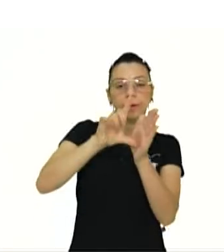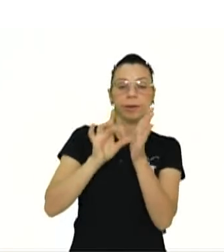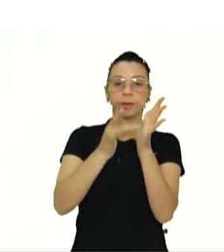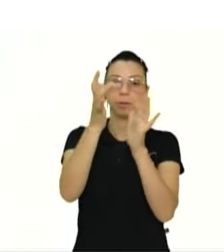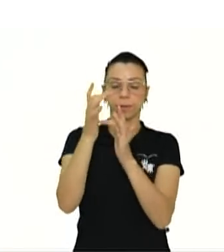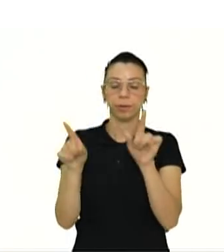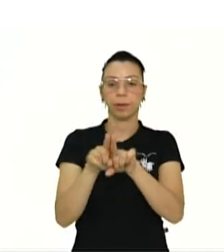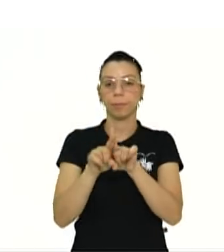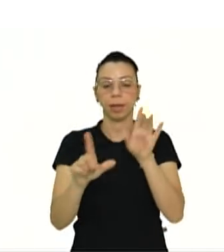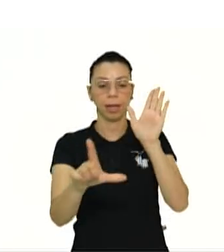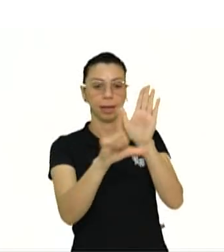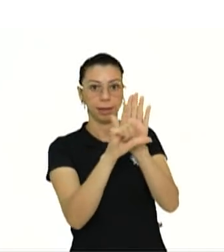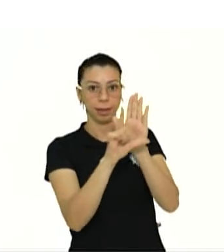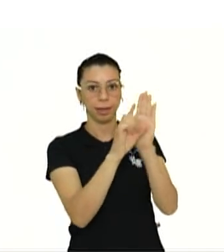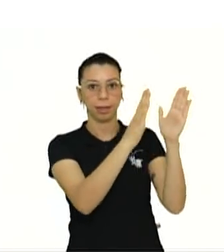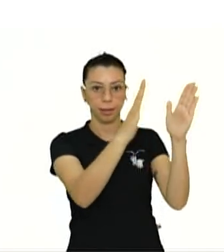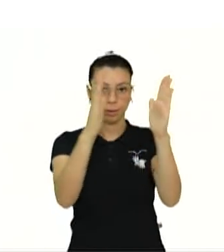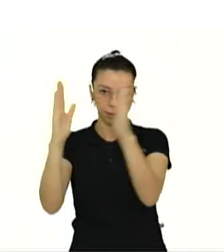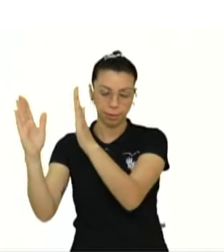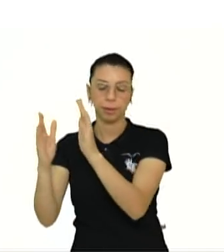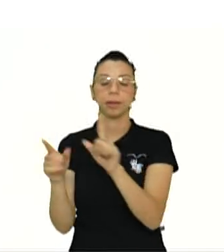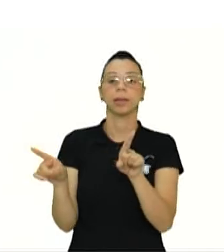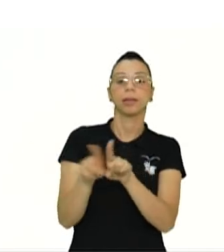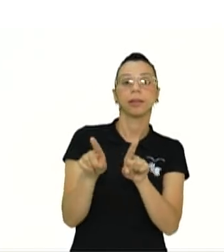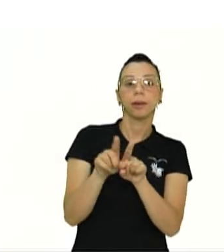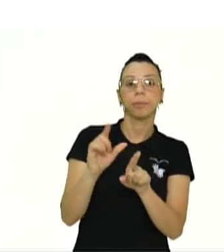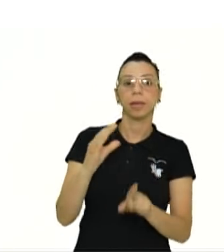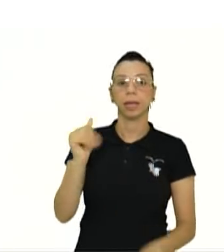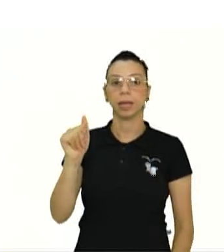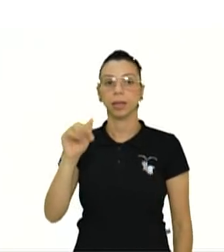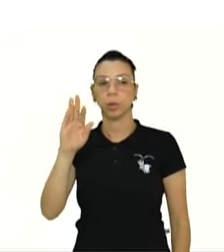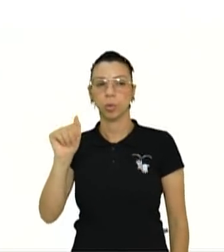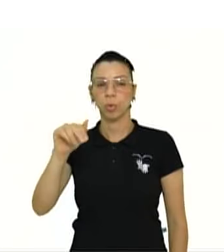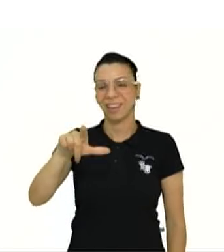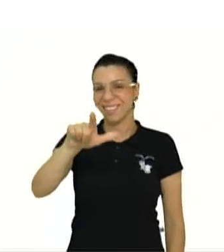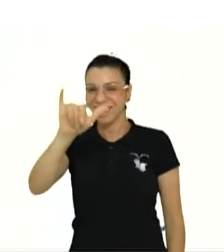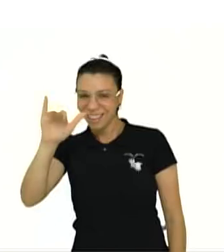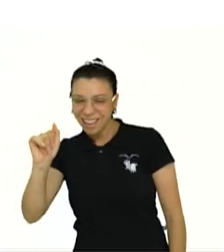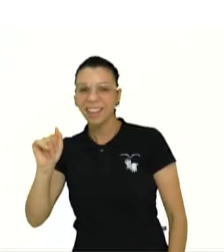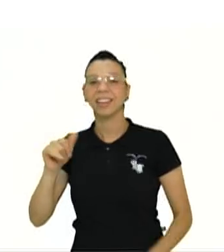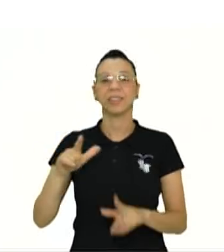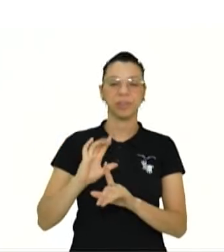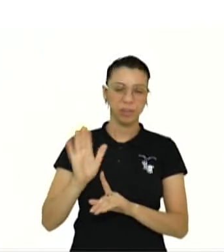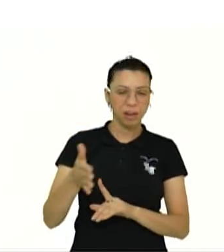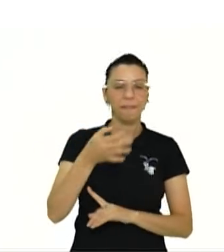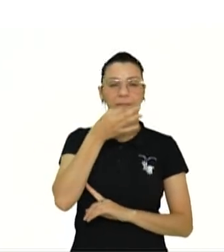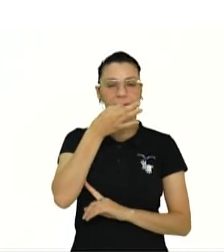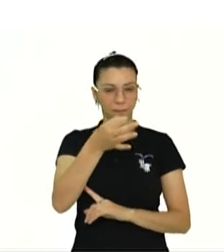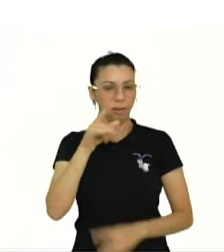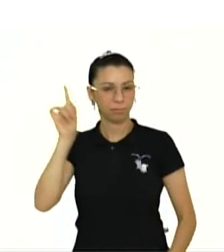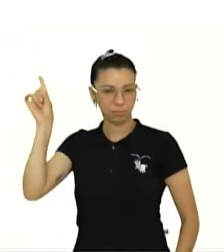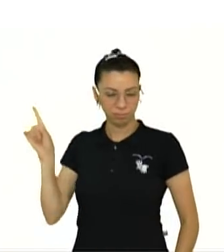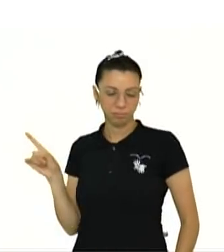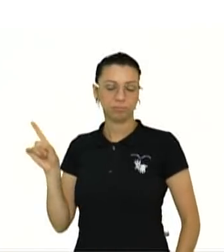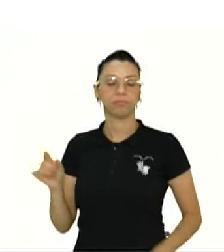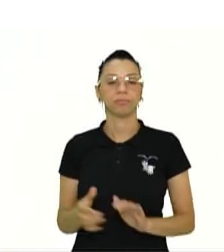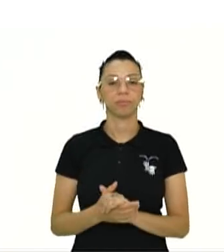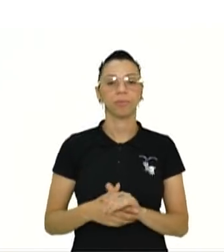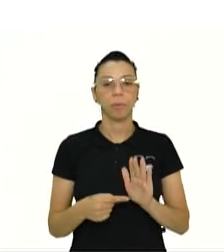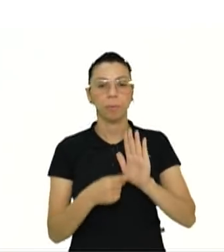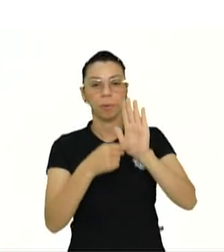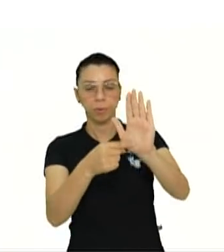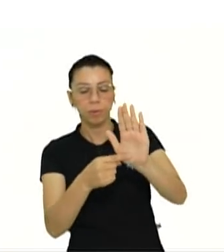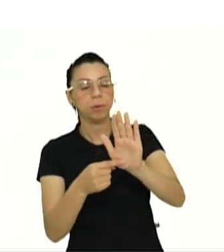a.C., Lei da Canuleia e a Lei Licínia Sextia, né, que nós tínhamos comentado aqui, que o professor Boulos trouxe até como